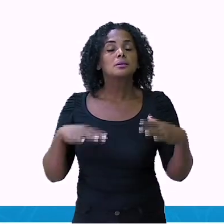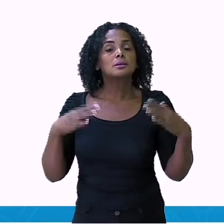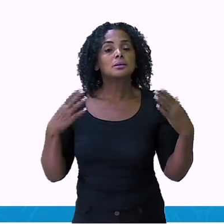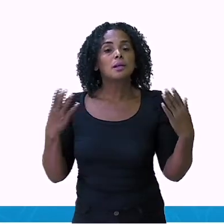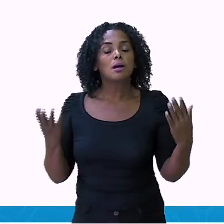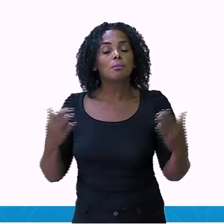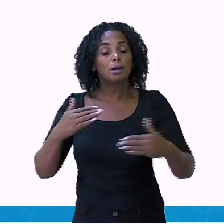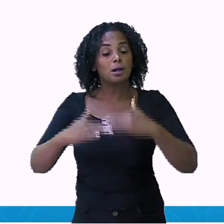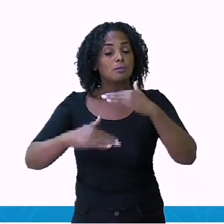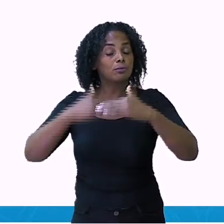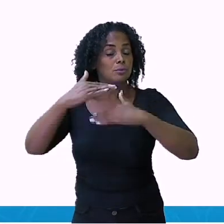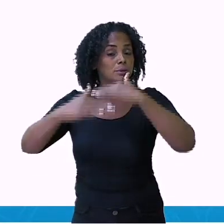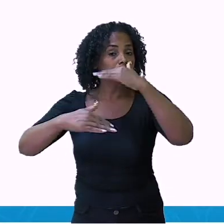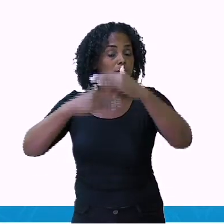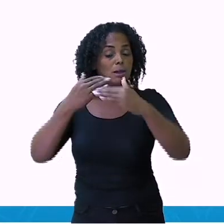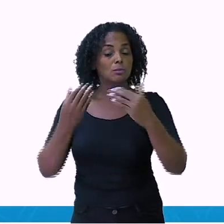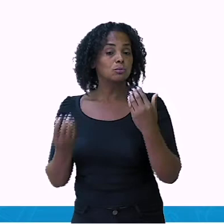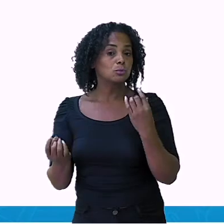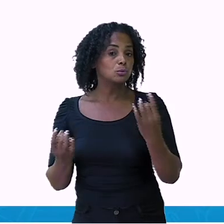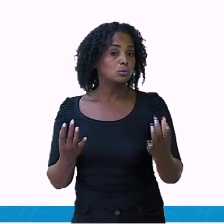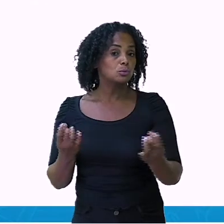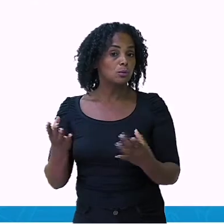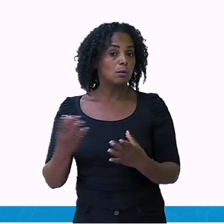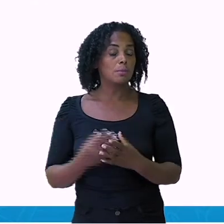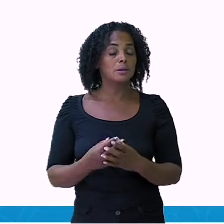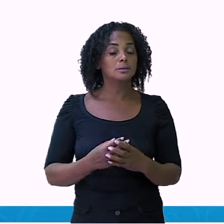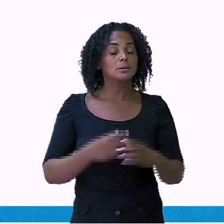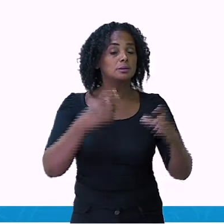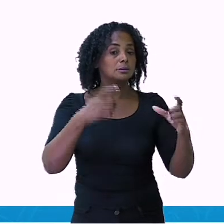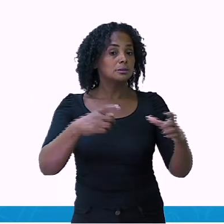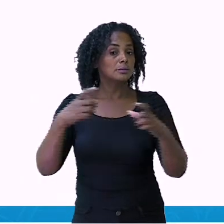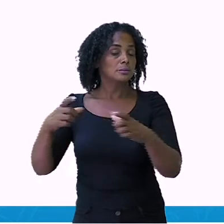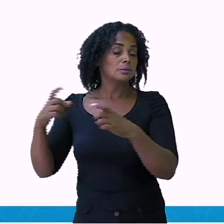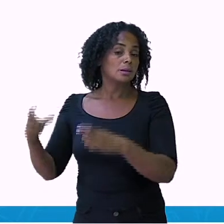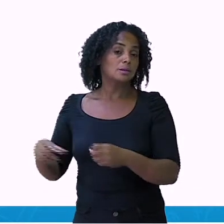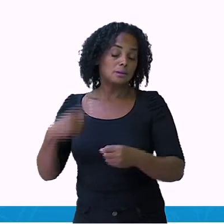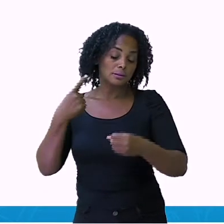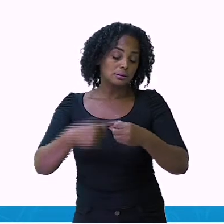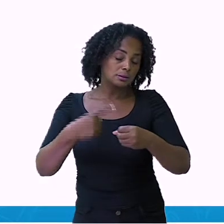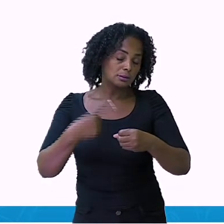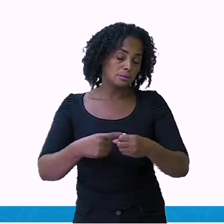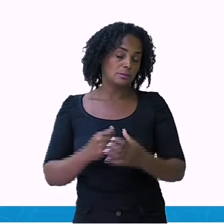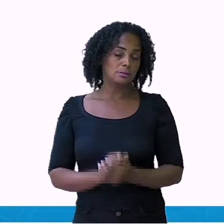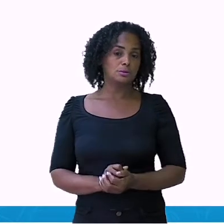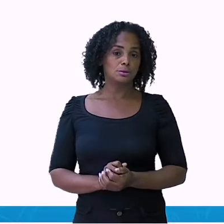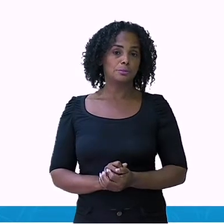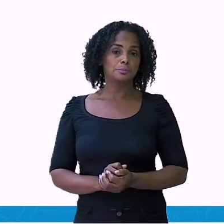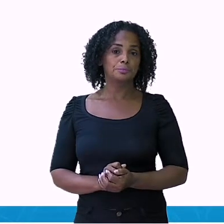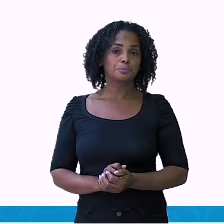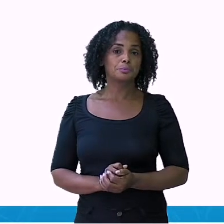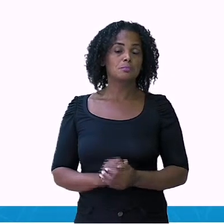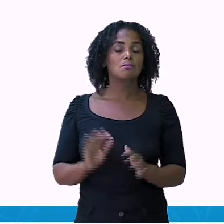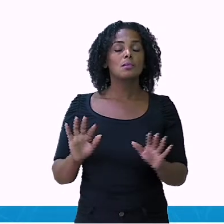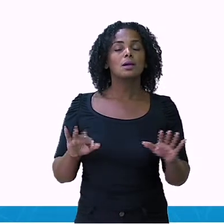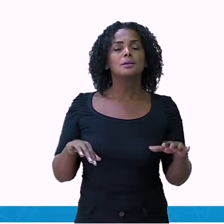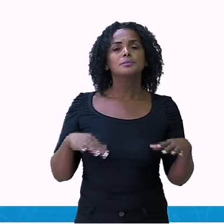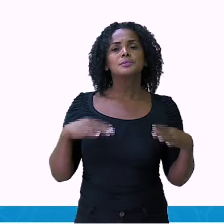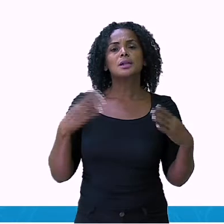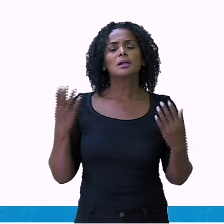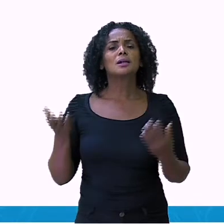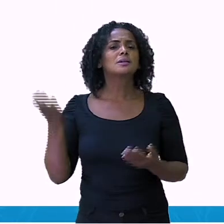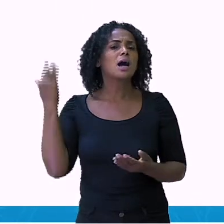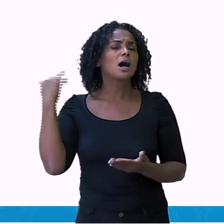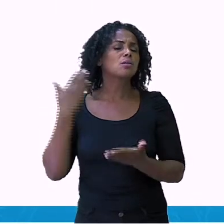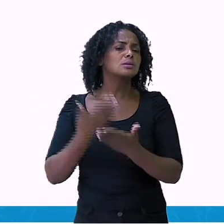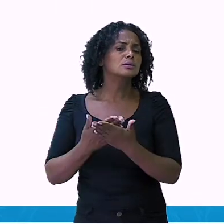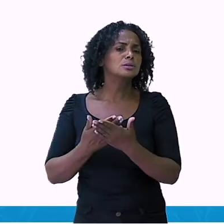da evolução do comércio local de cada cidade. Bom, dentro disso, lá na aula de história nós